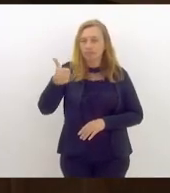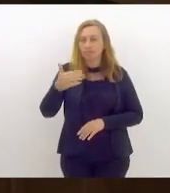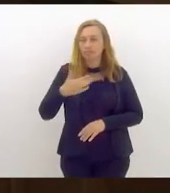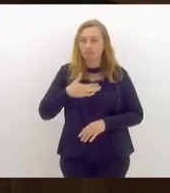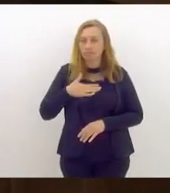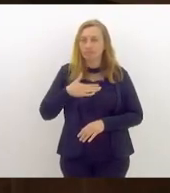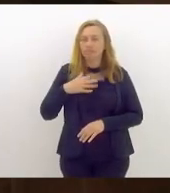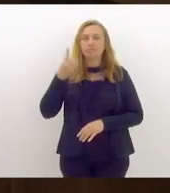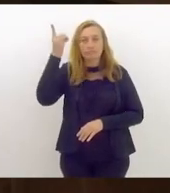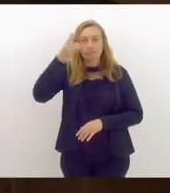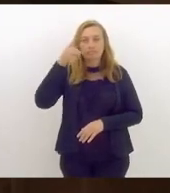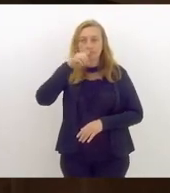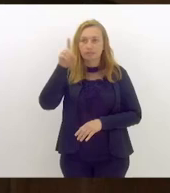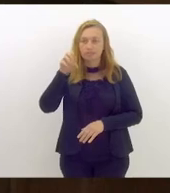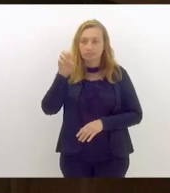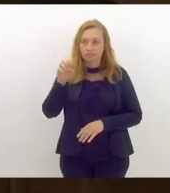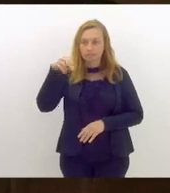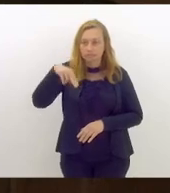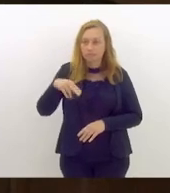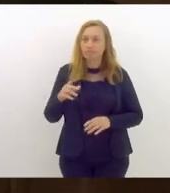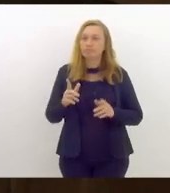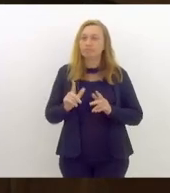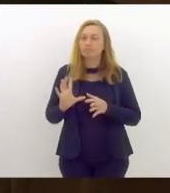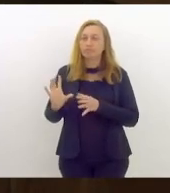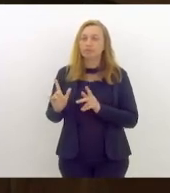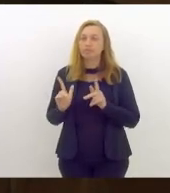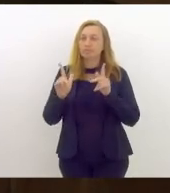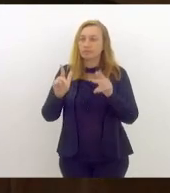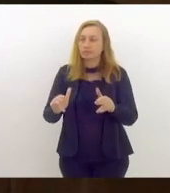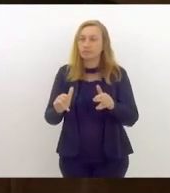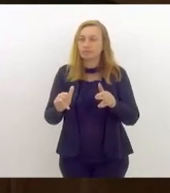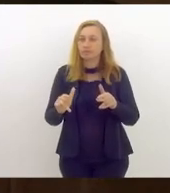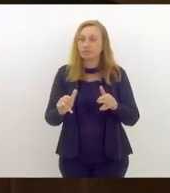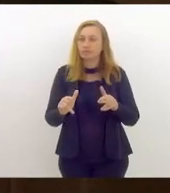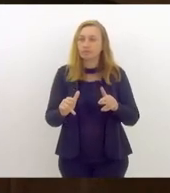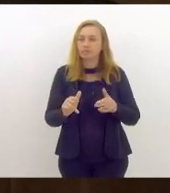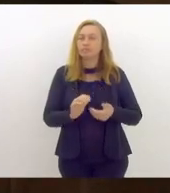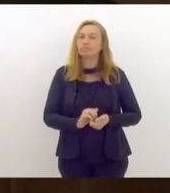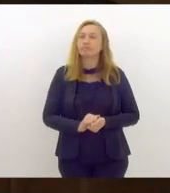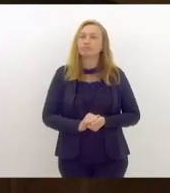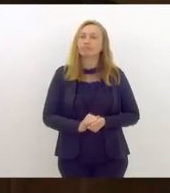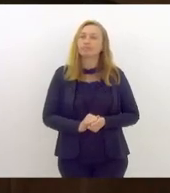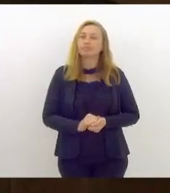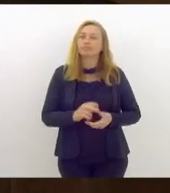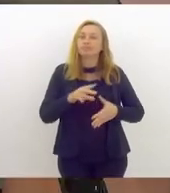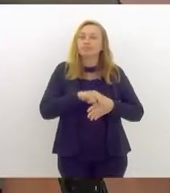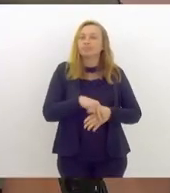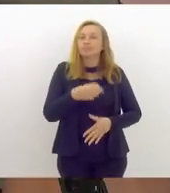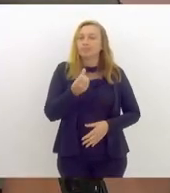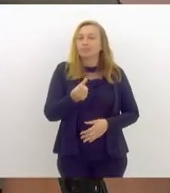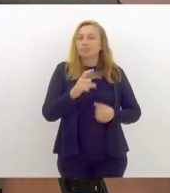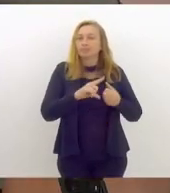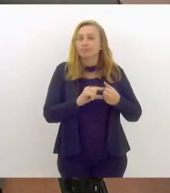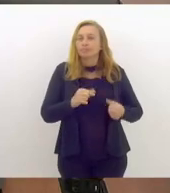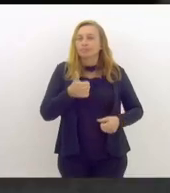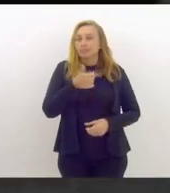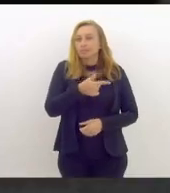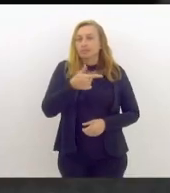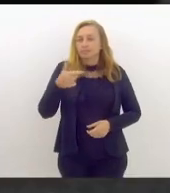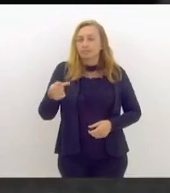deputada Zeidan, que vem também na mesma linha, acrescentando ao inciso 6º, artigo